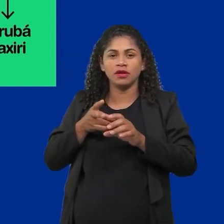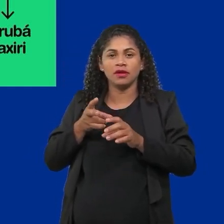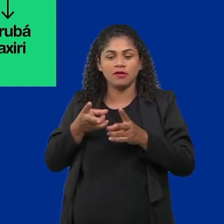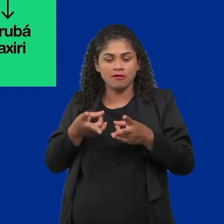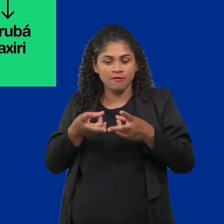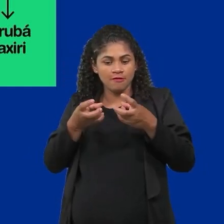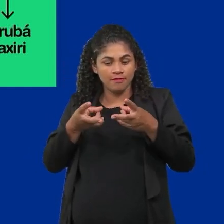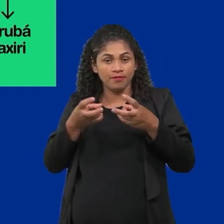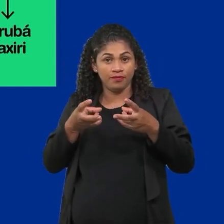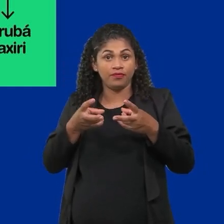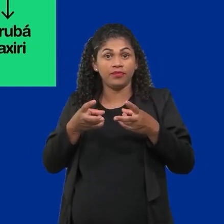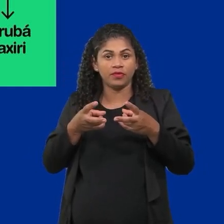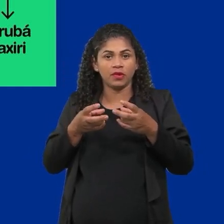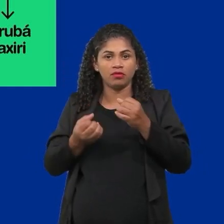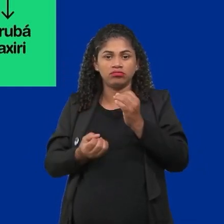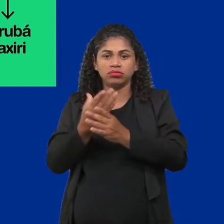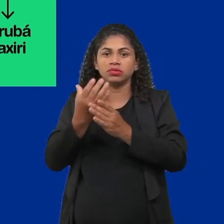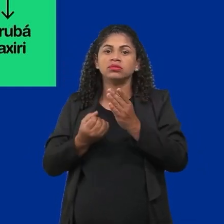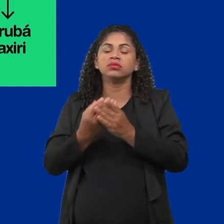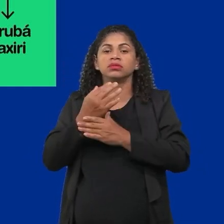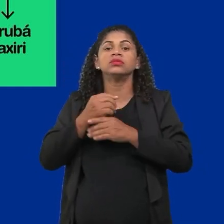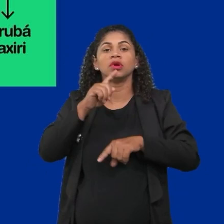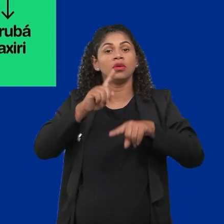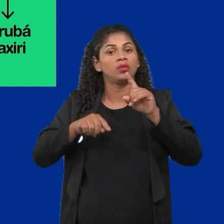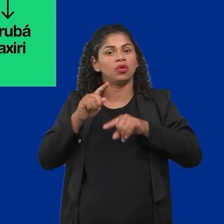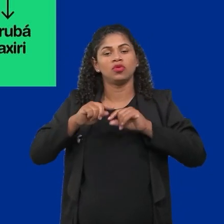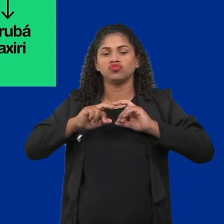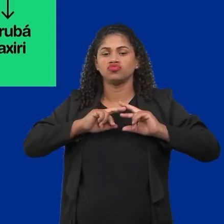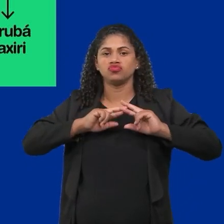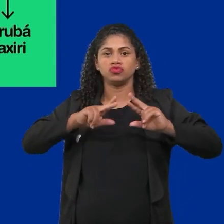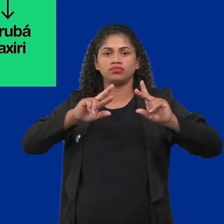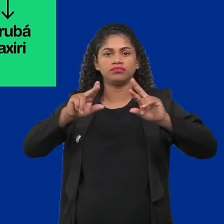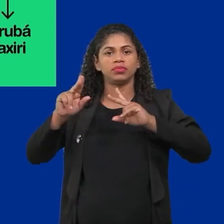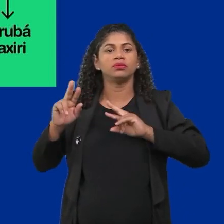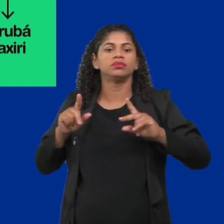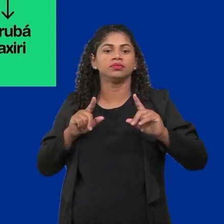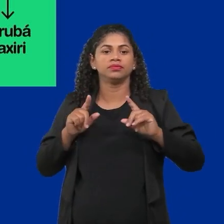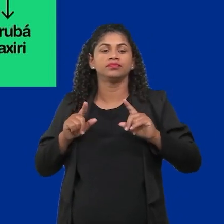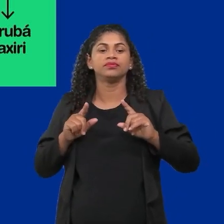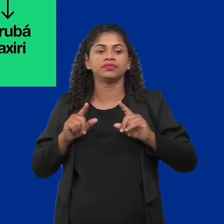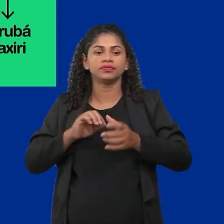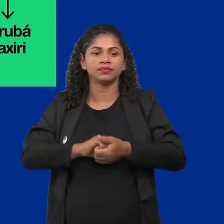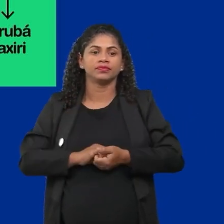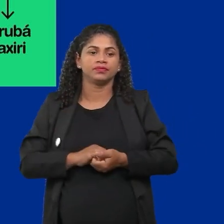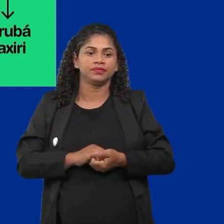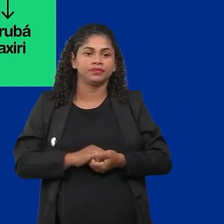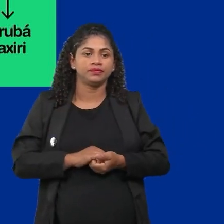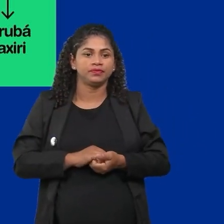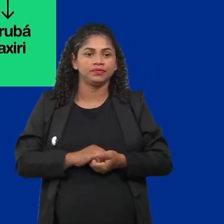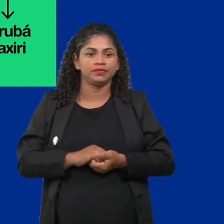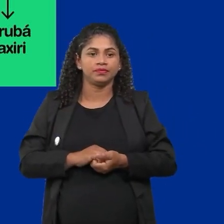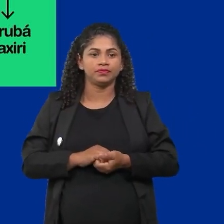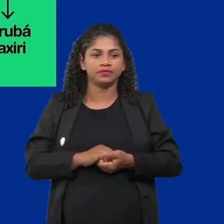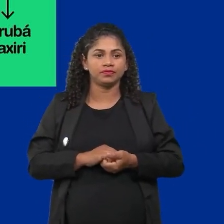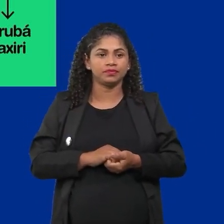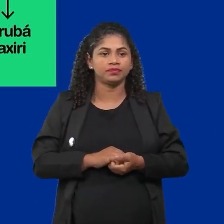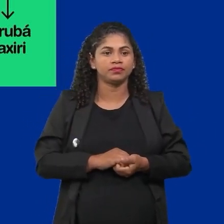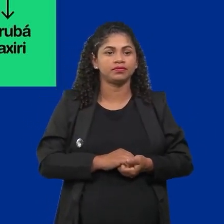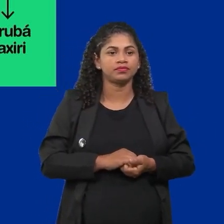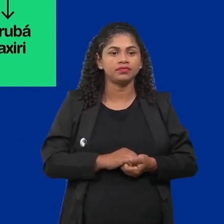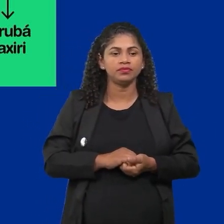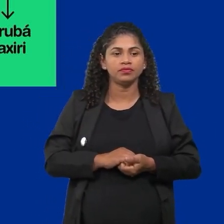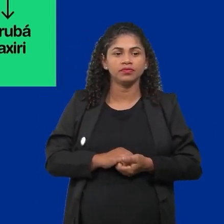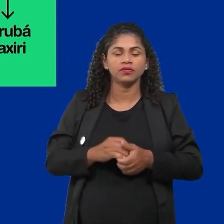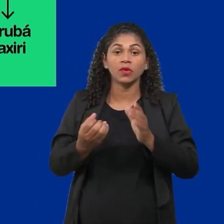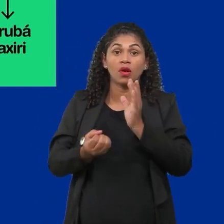ali diferenciados. Então, aqui um exemplo, a Propinium bacterium, né, ele vai produzir o queijo suíço, que é